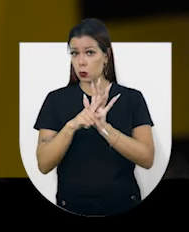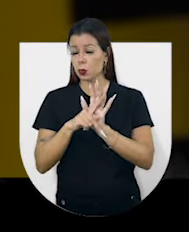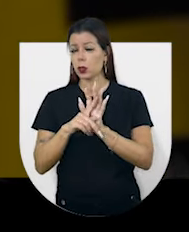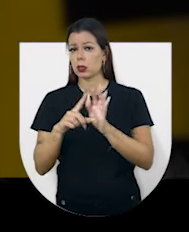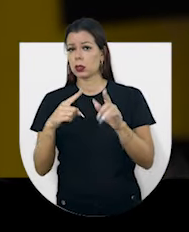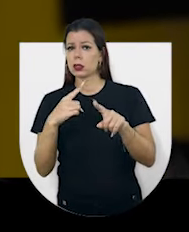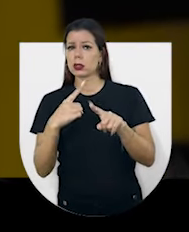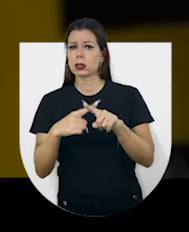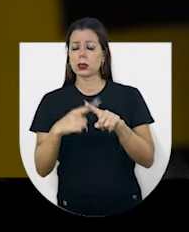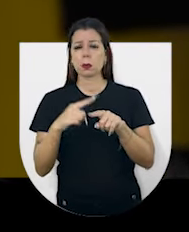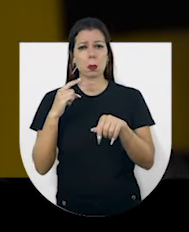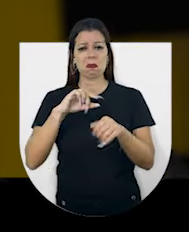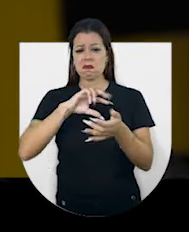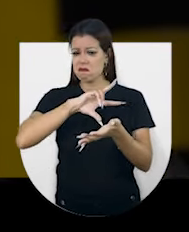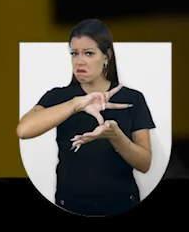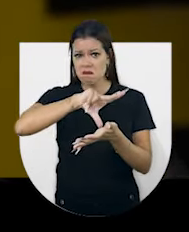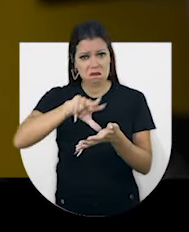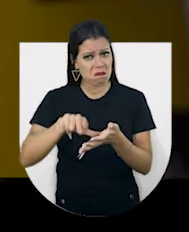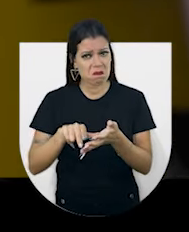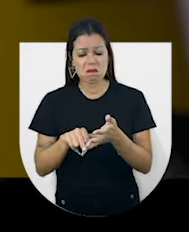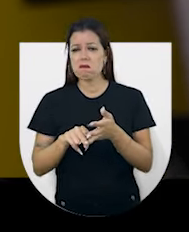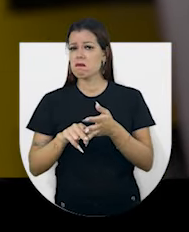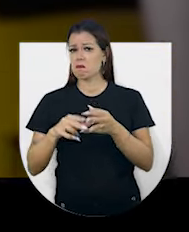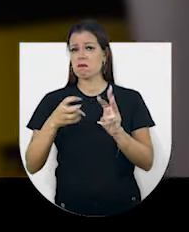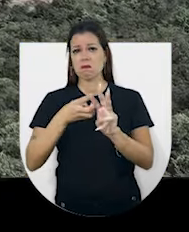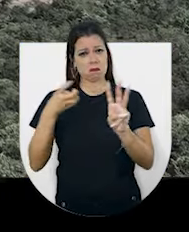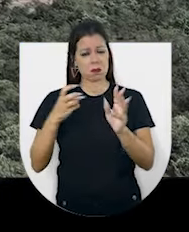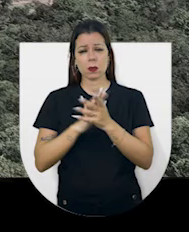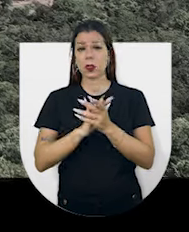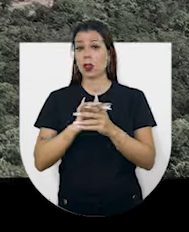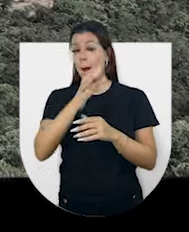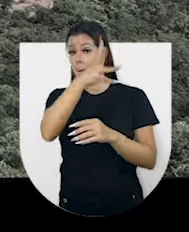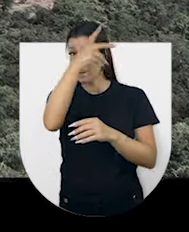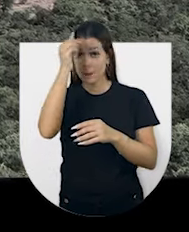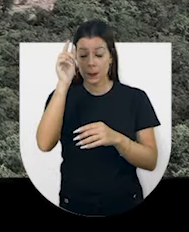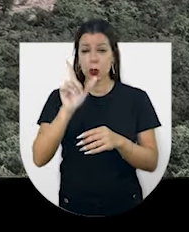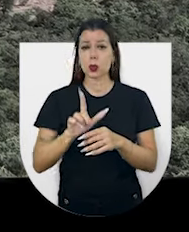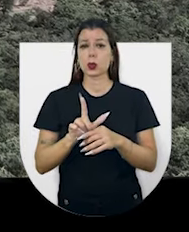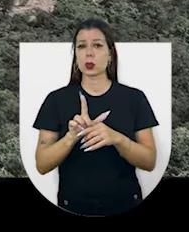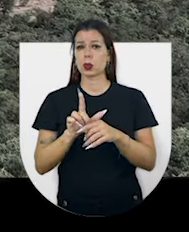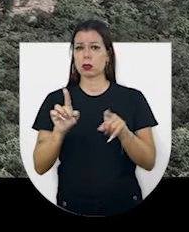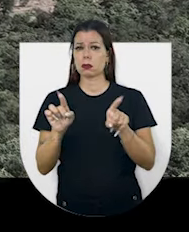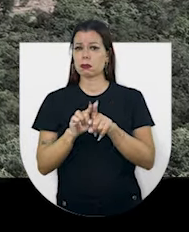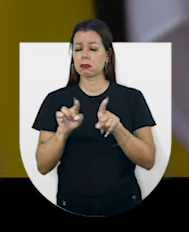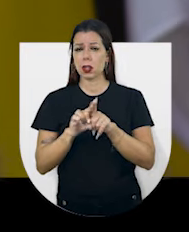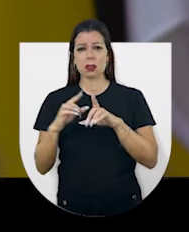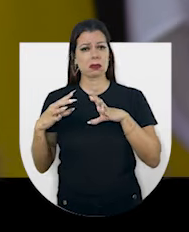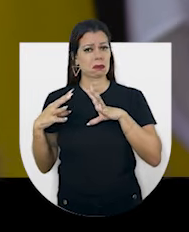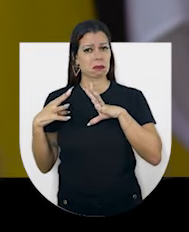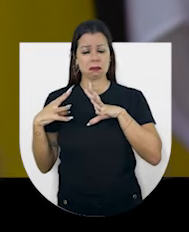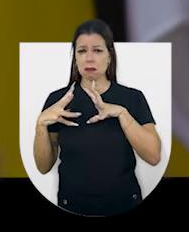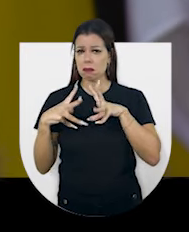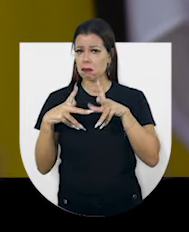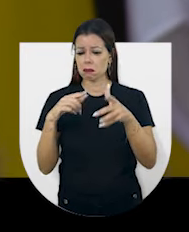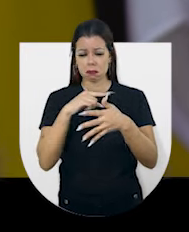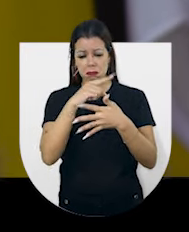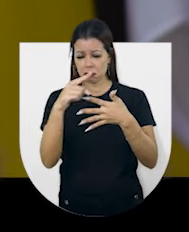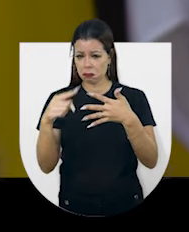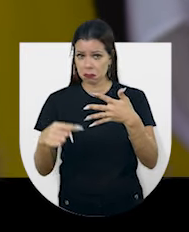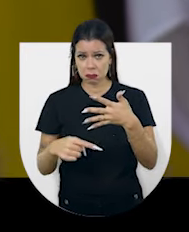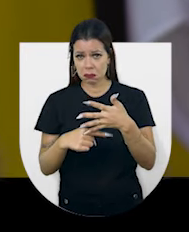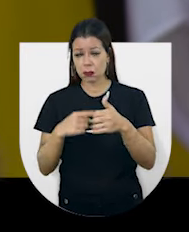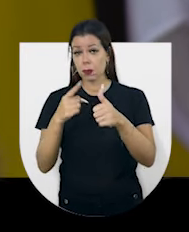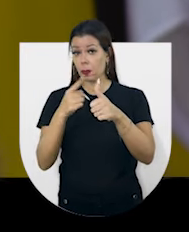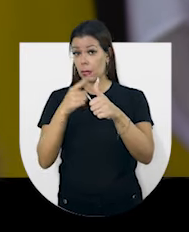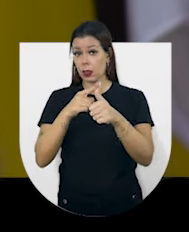sou de milhares de indígenas no país. Mato Grosso do Sul reside as etnias que